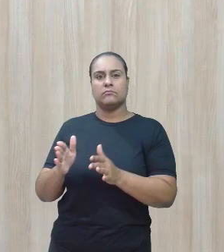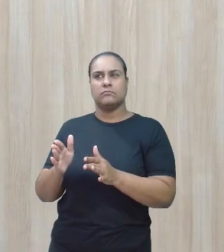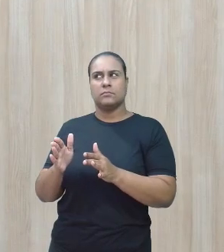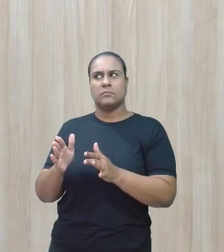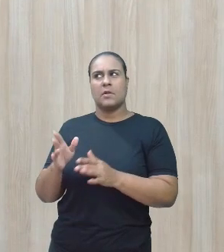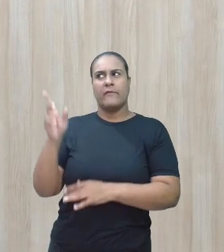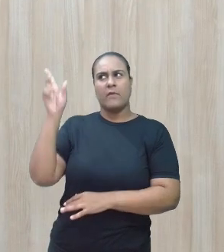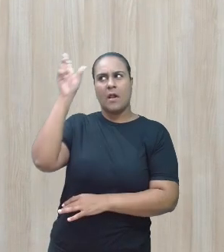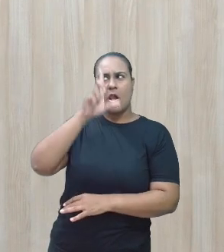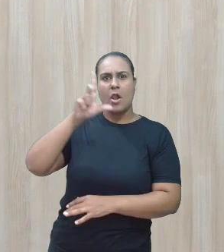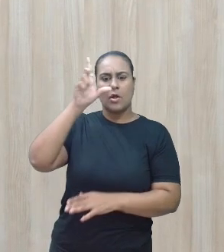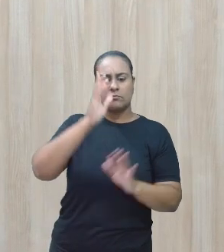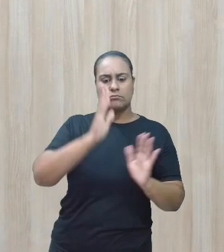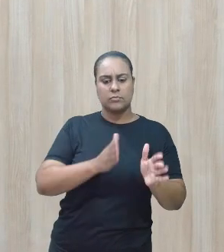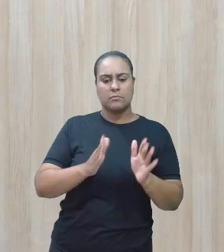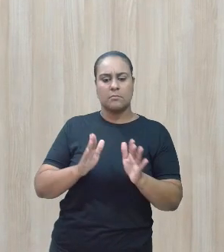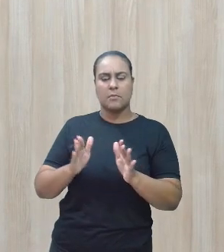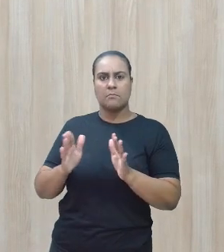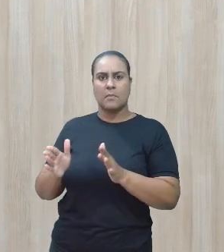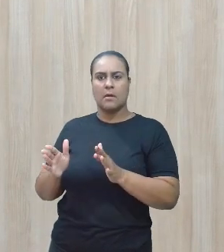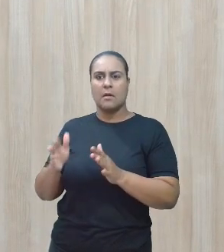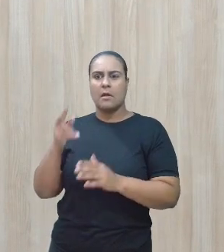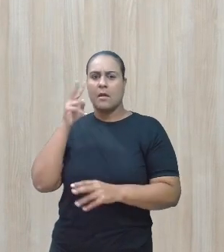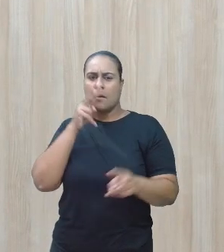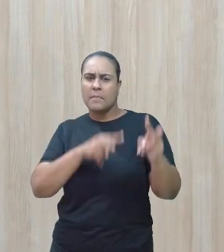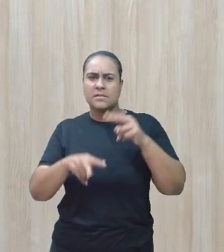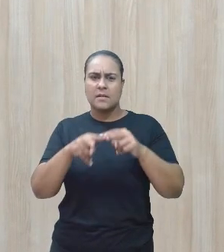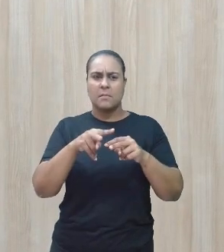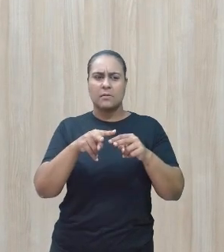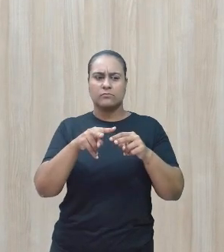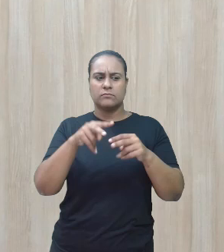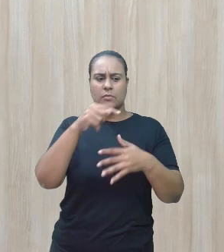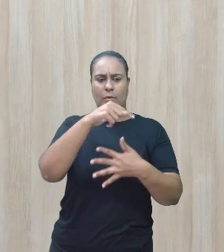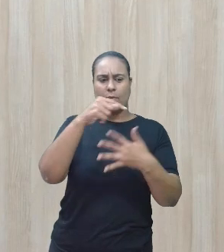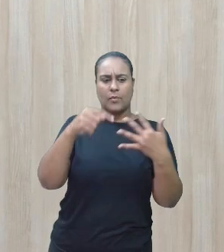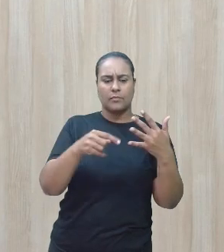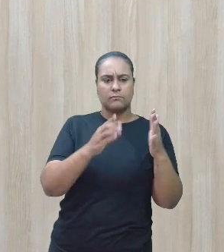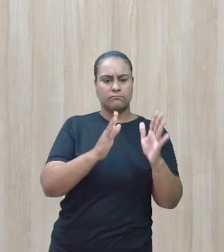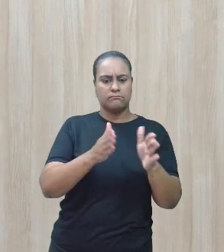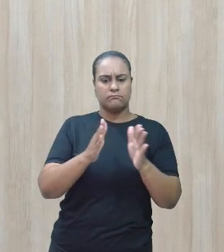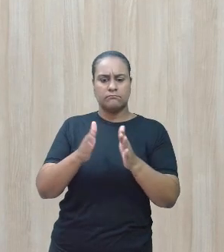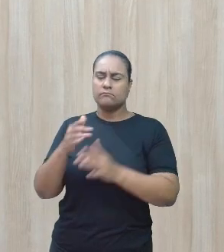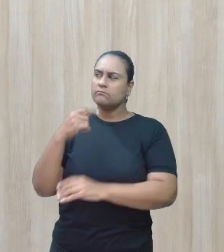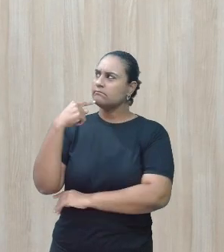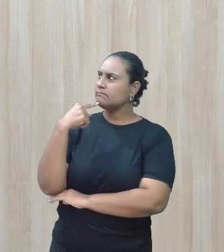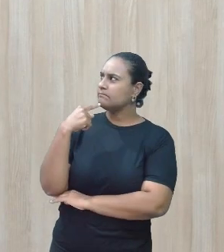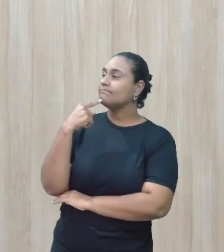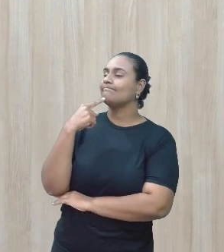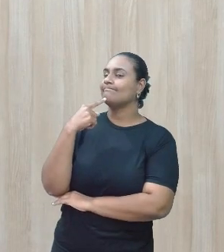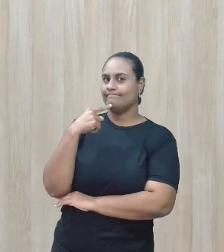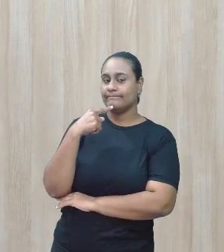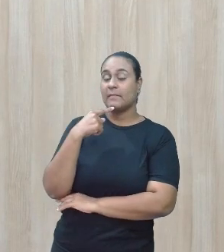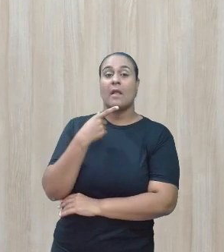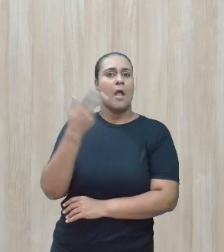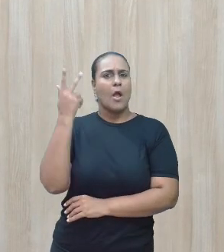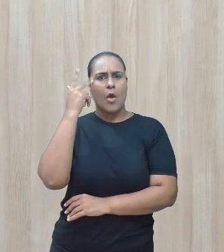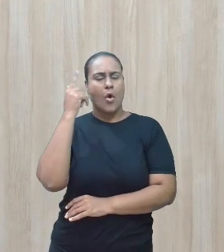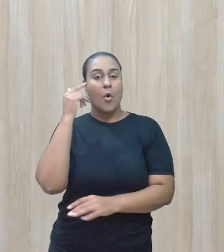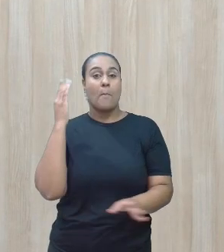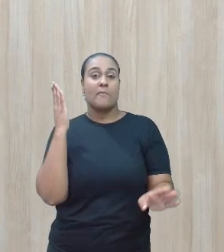dessa sequência a partir dos elementos constituídos. É muito comum você encontrar isso nos livros de matemática